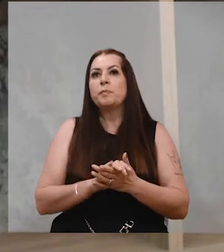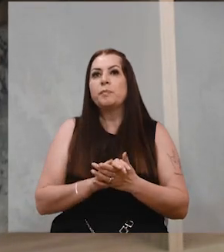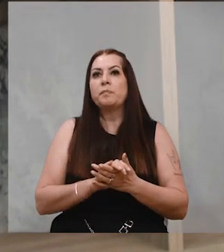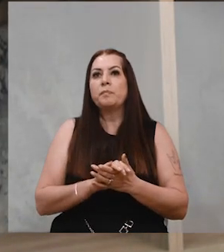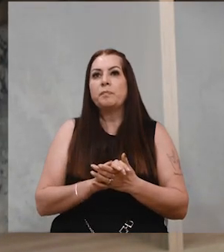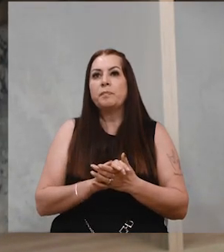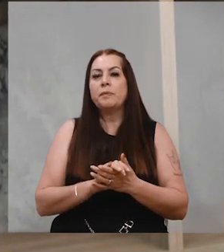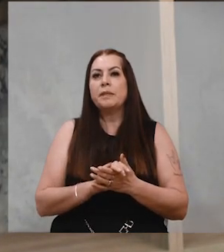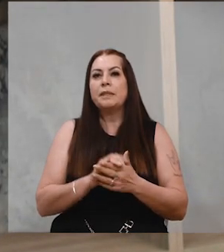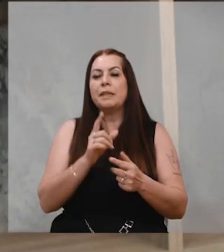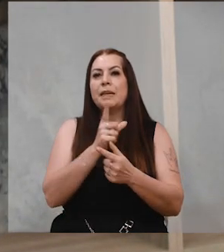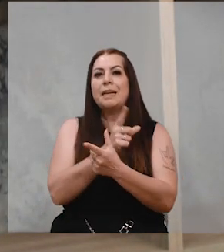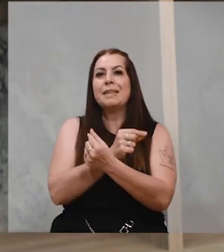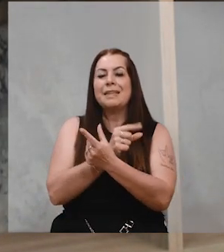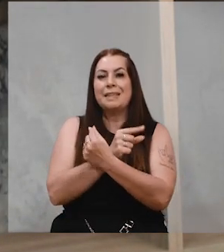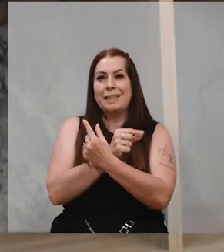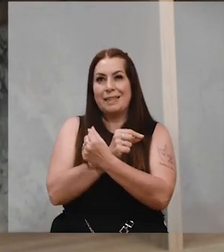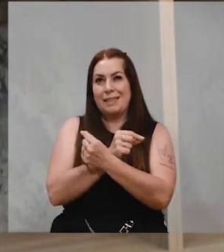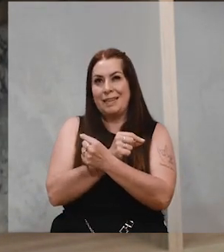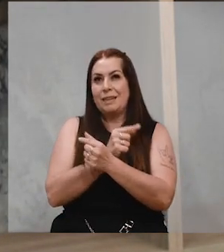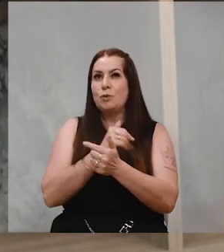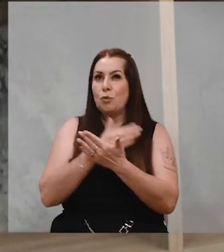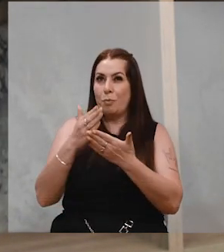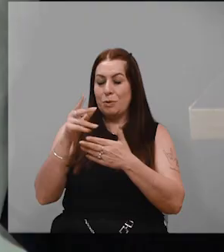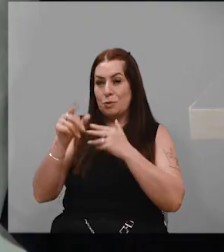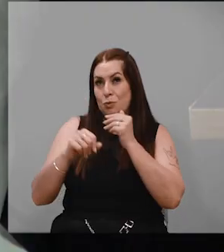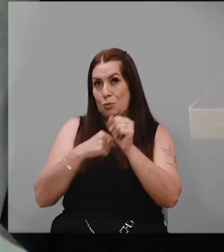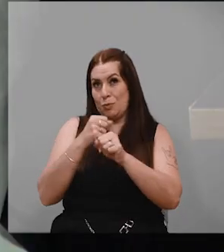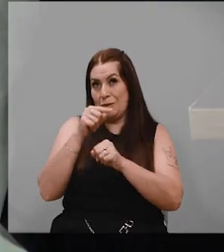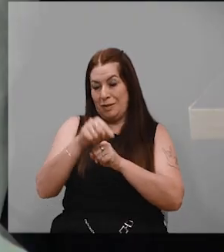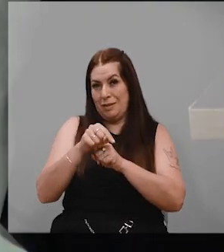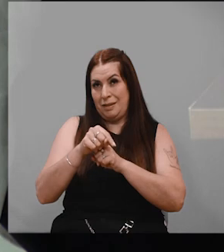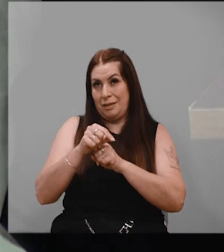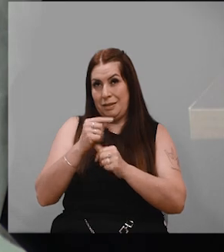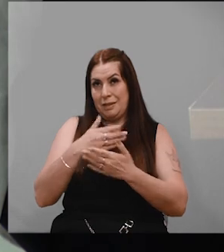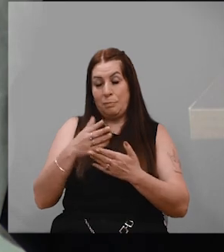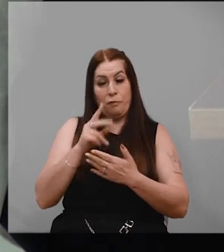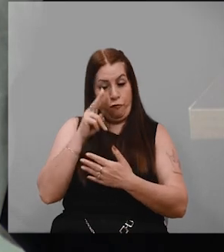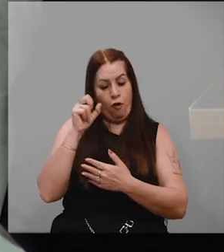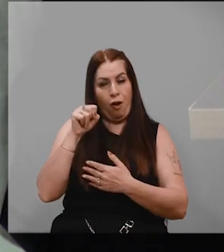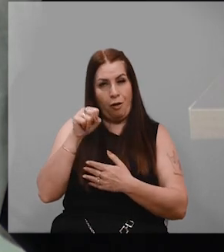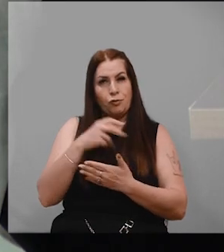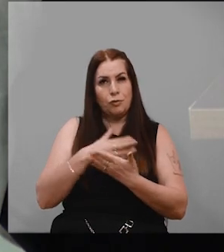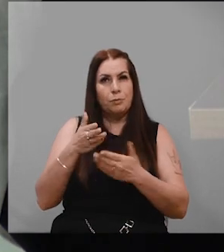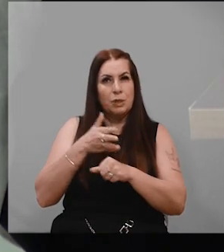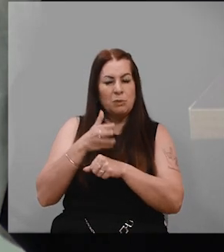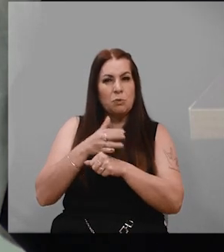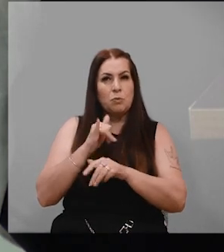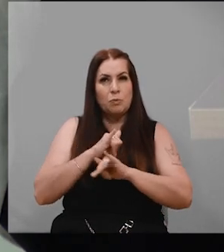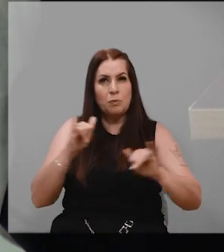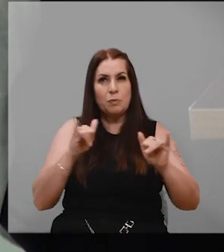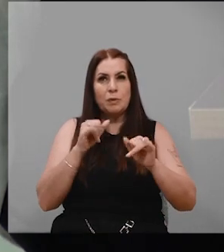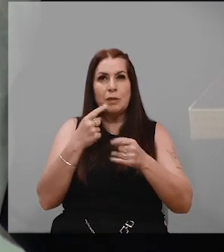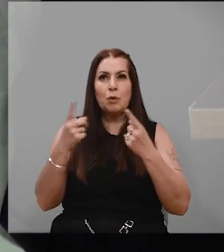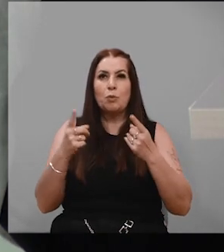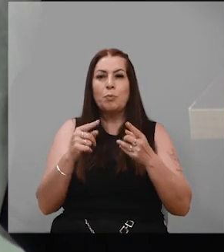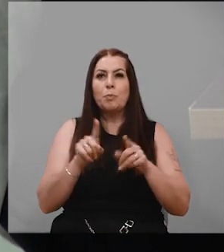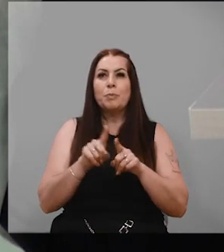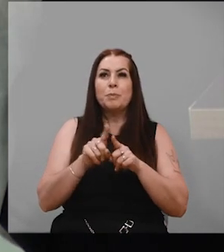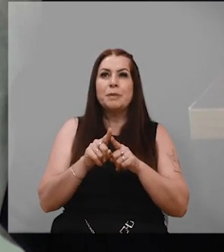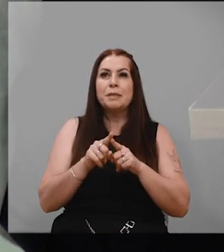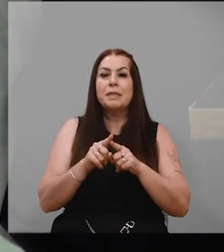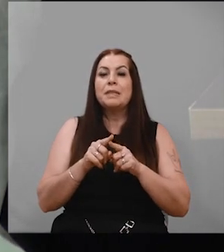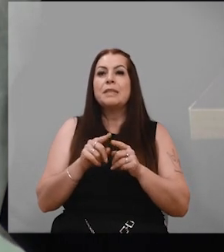a dengue ali no início do ano, que estava bem forte aqui no município. Então, a gente participou de algumas campanhas, fazendo alguns spots e